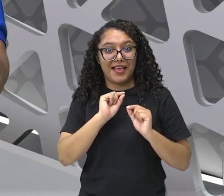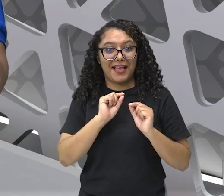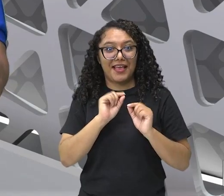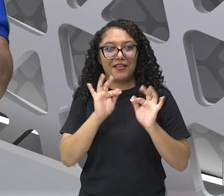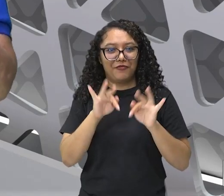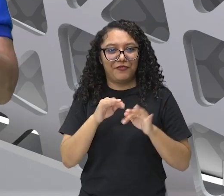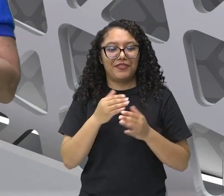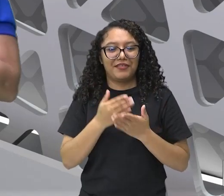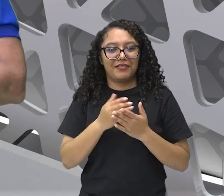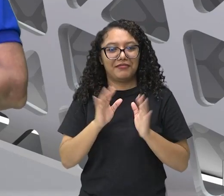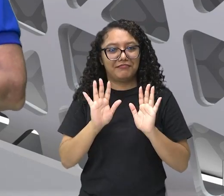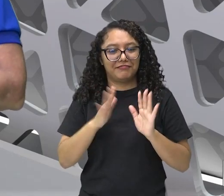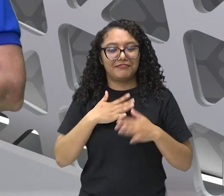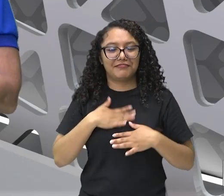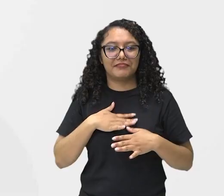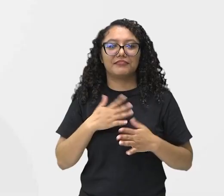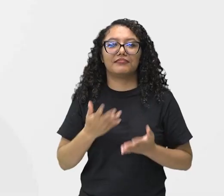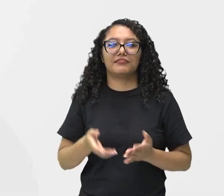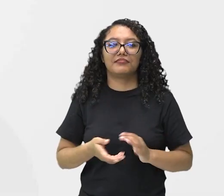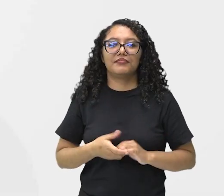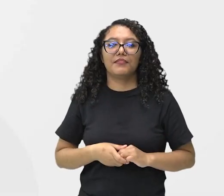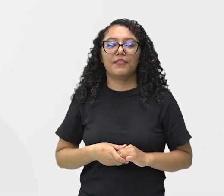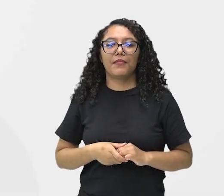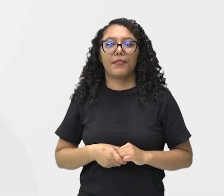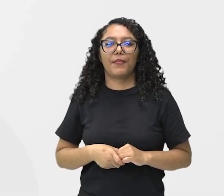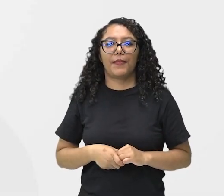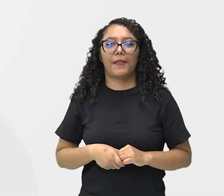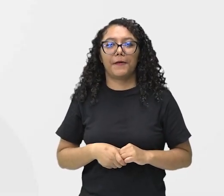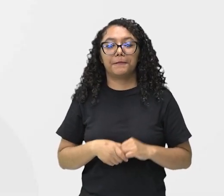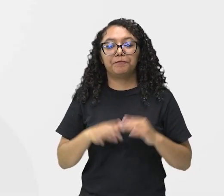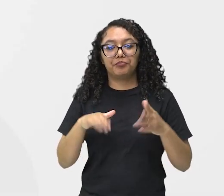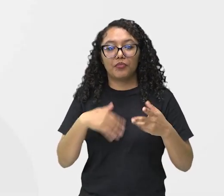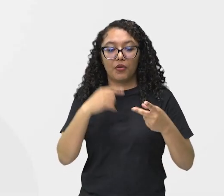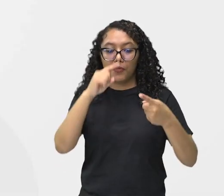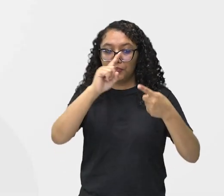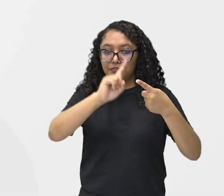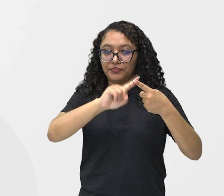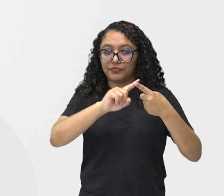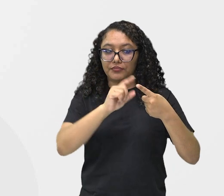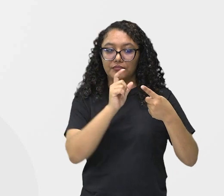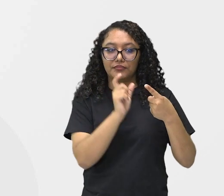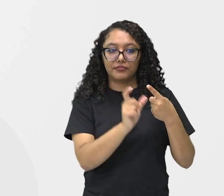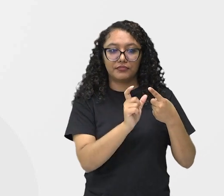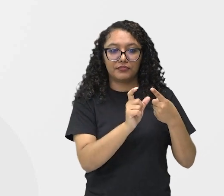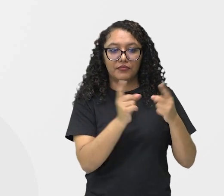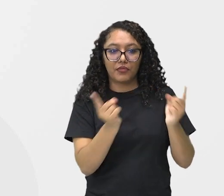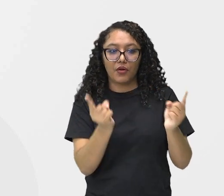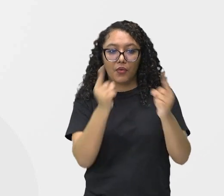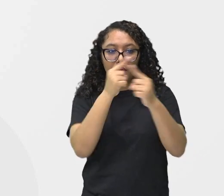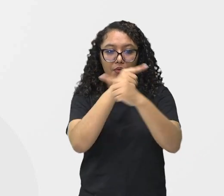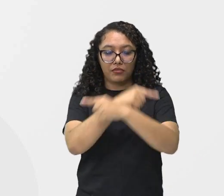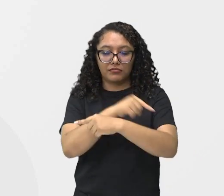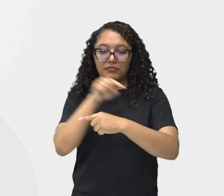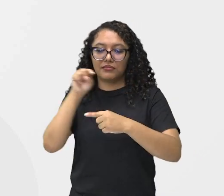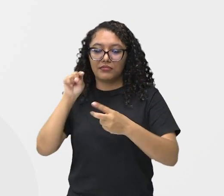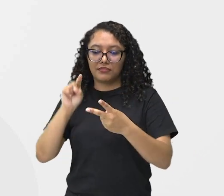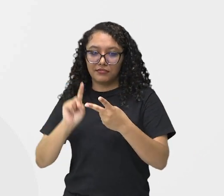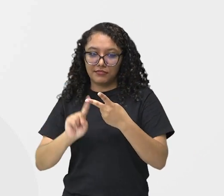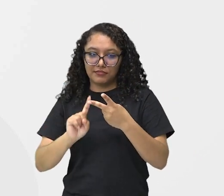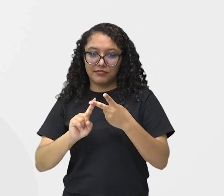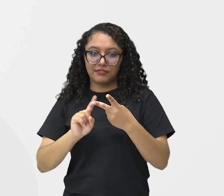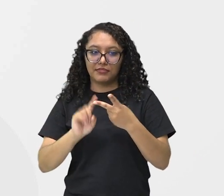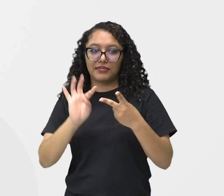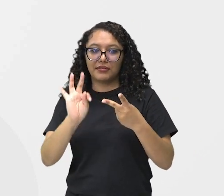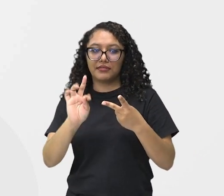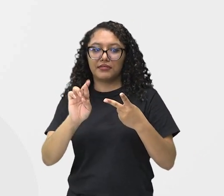finalização da nossa aula. Mas vamos lá. Então, atenção. Imanência é o contrário da transcendência.